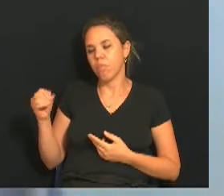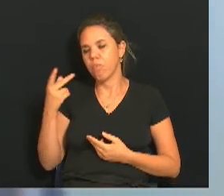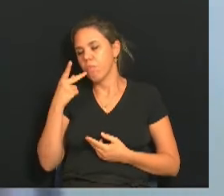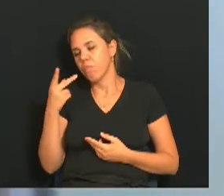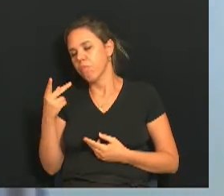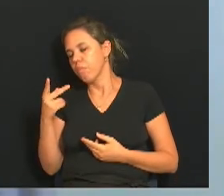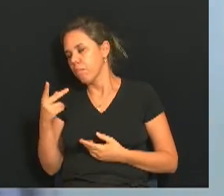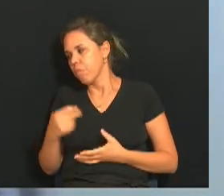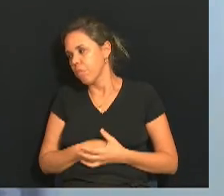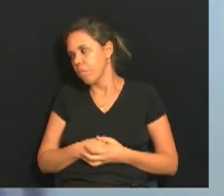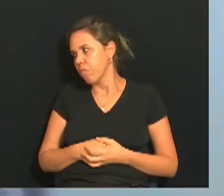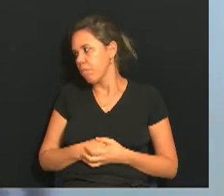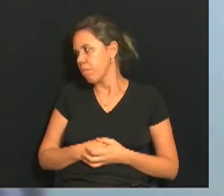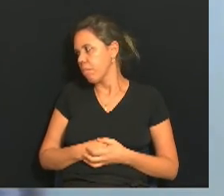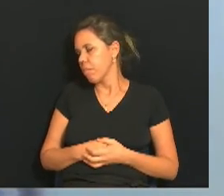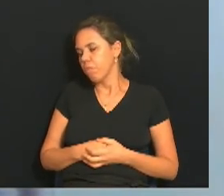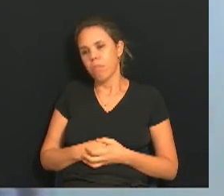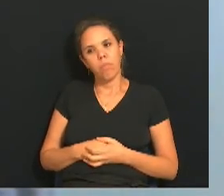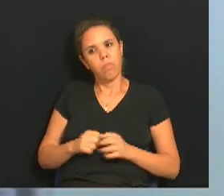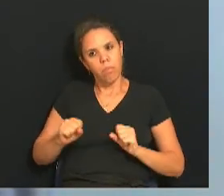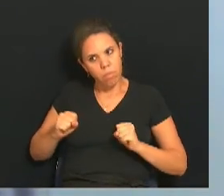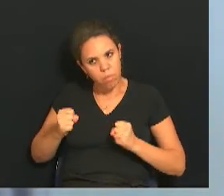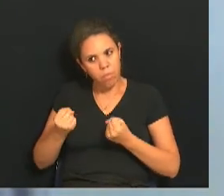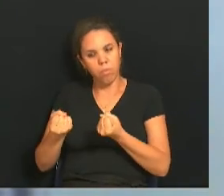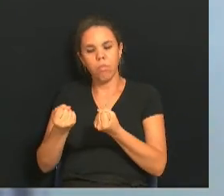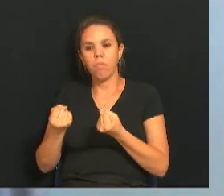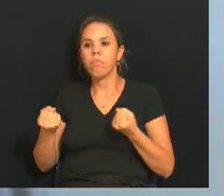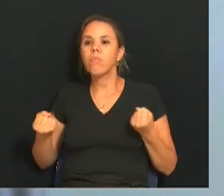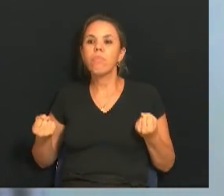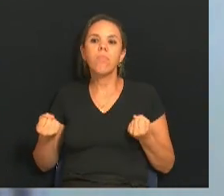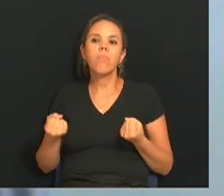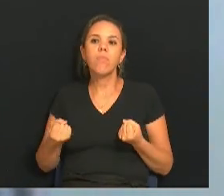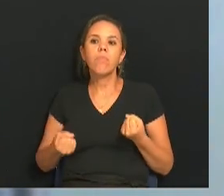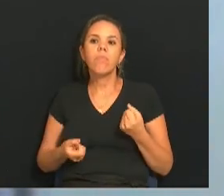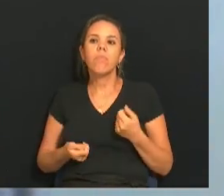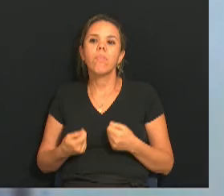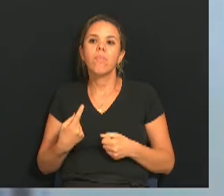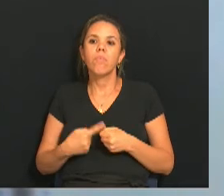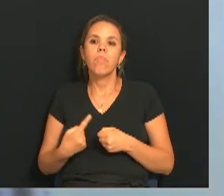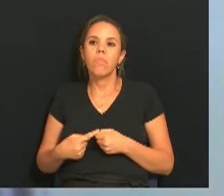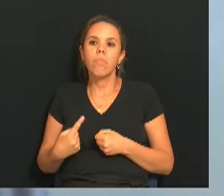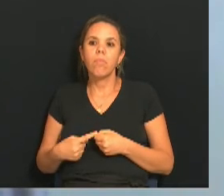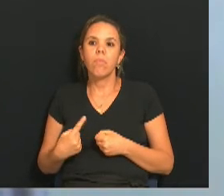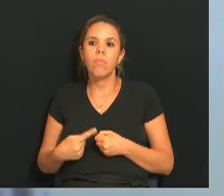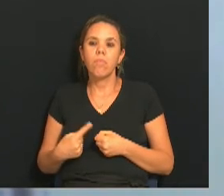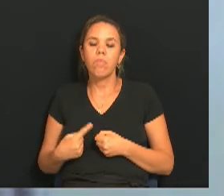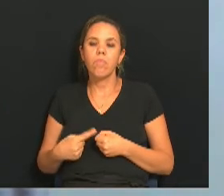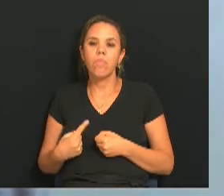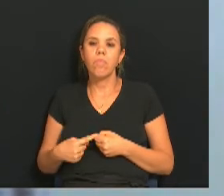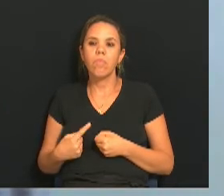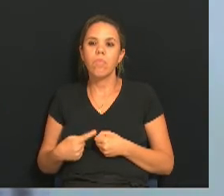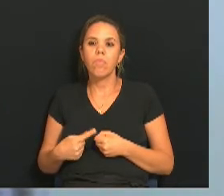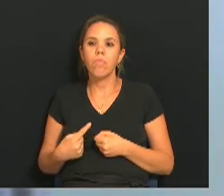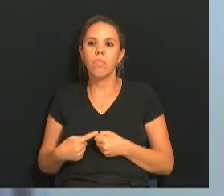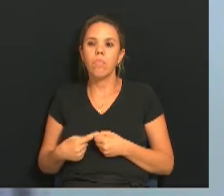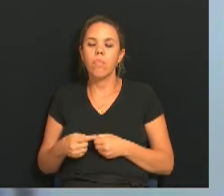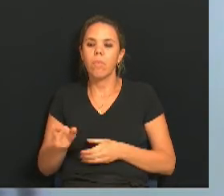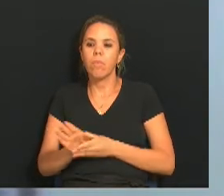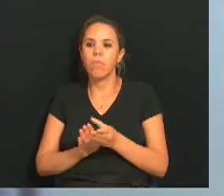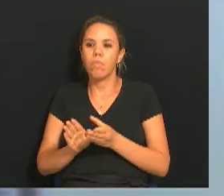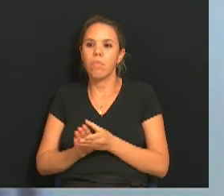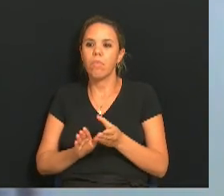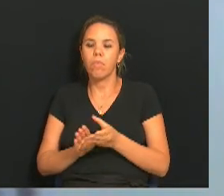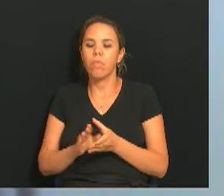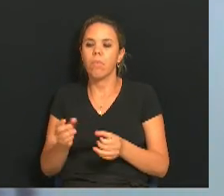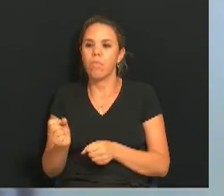feliz, também é do fortalecimento e da defesa da rede municipal e dos seus pressupostos que foram construídos ao longo de décadas e que